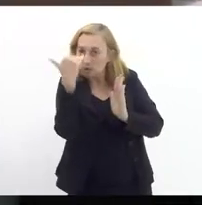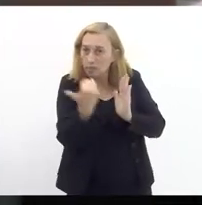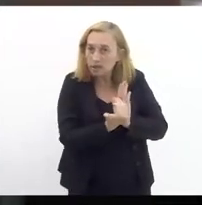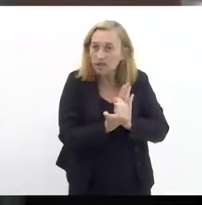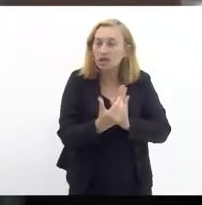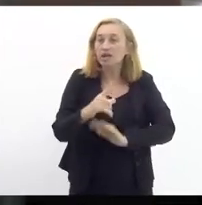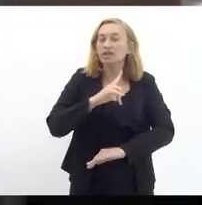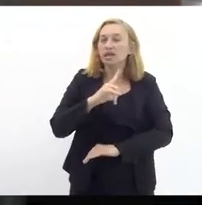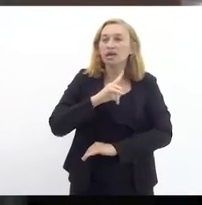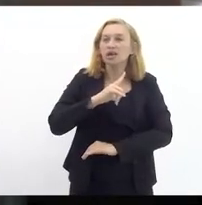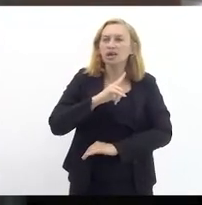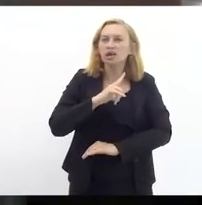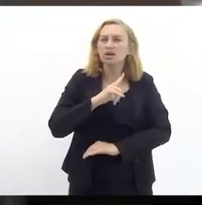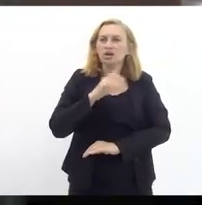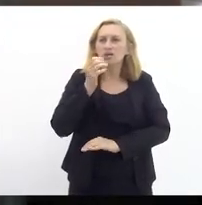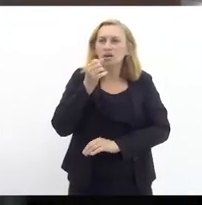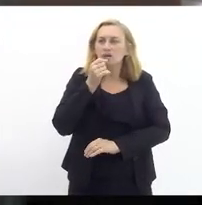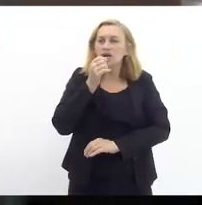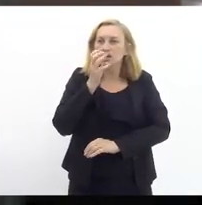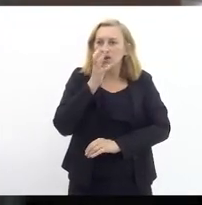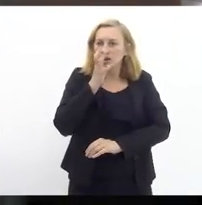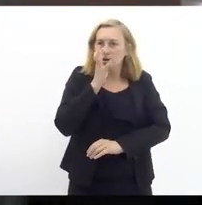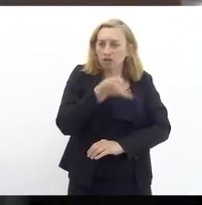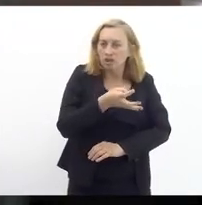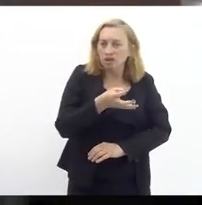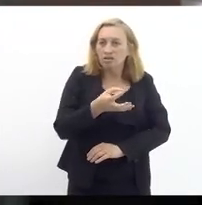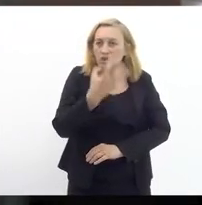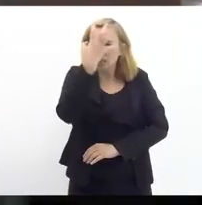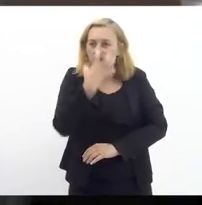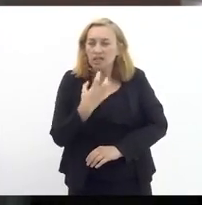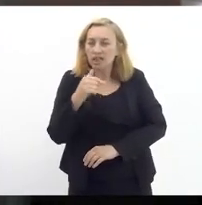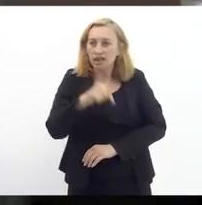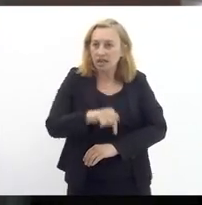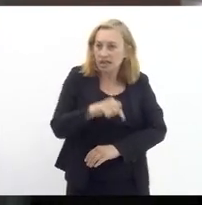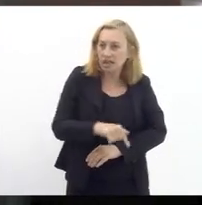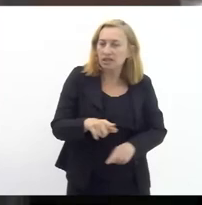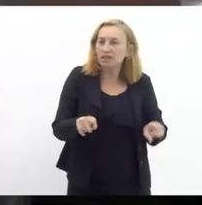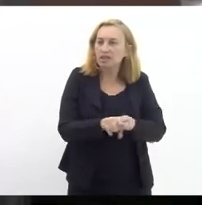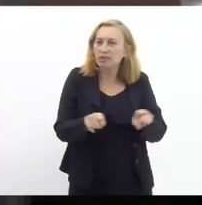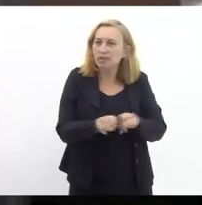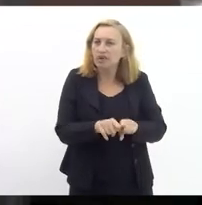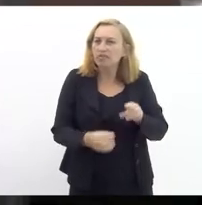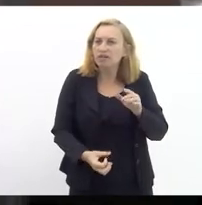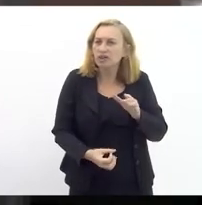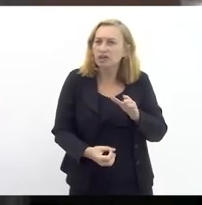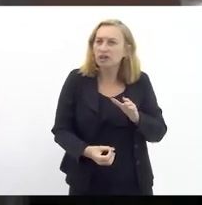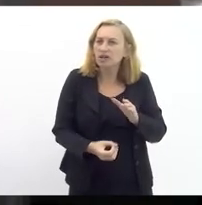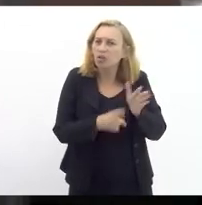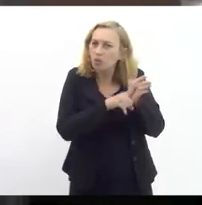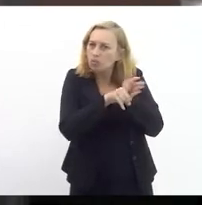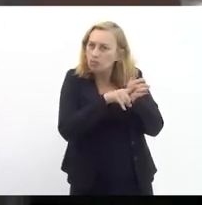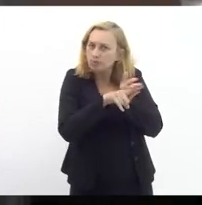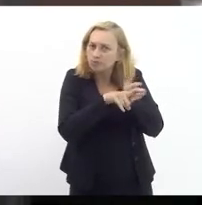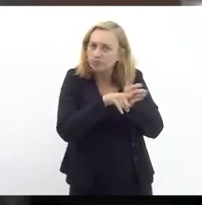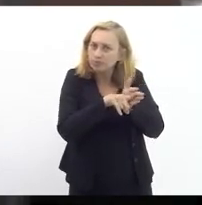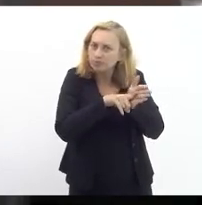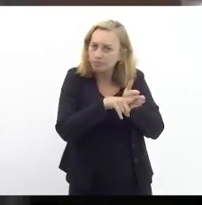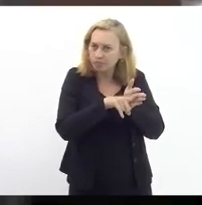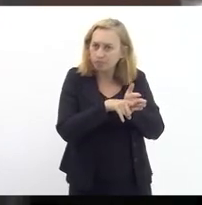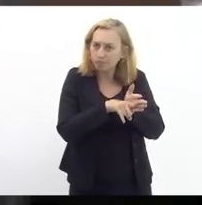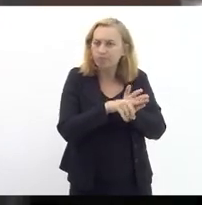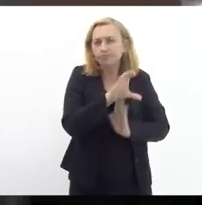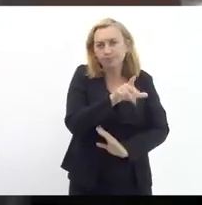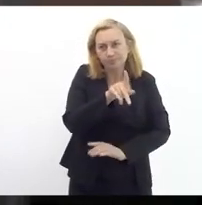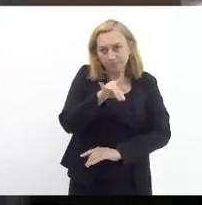Tem uma denúncia muito grave que foi construída aqui também, né, foi averiguada pela